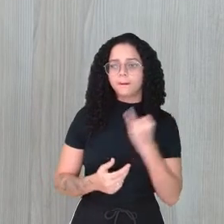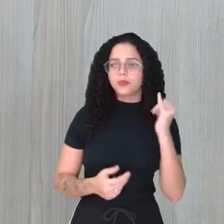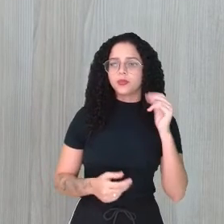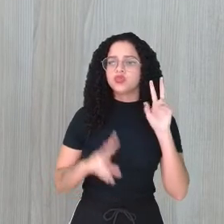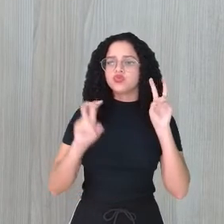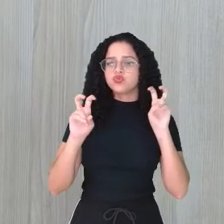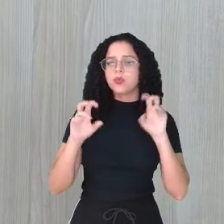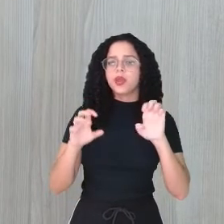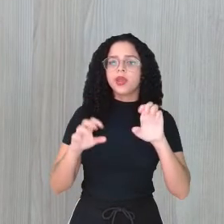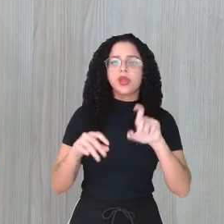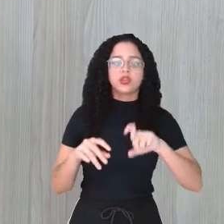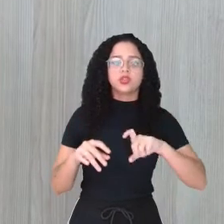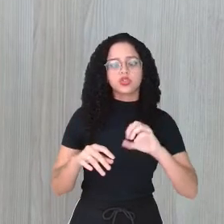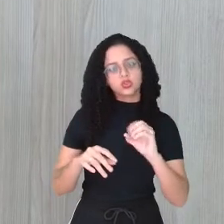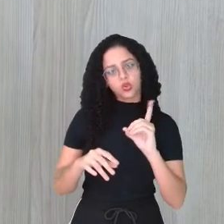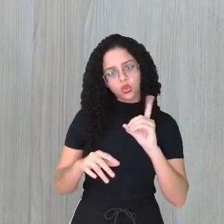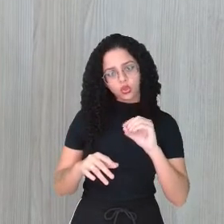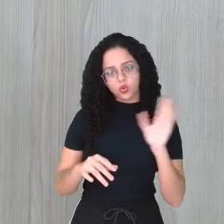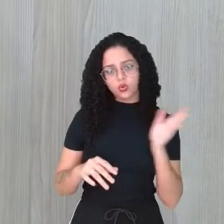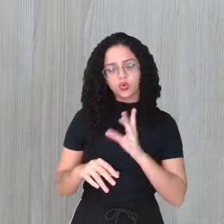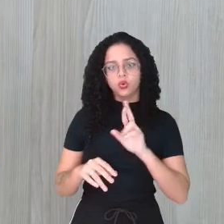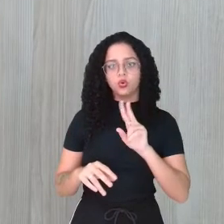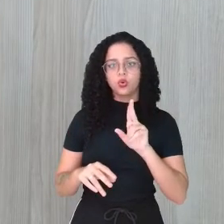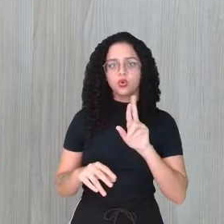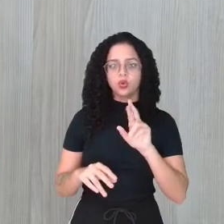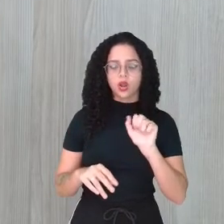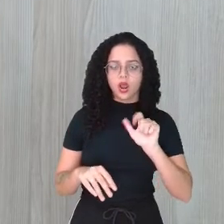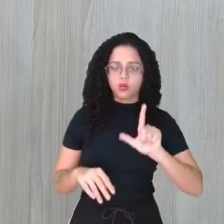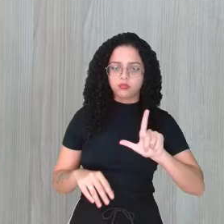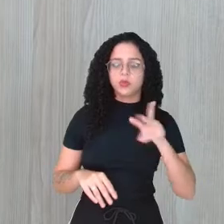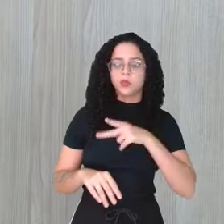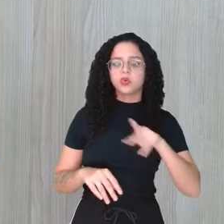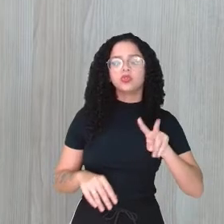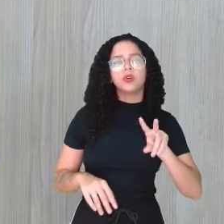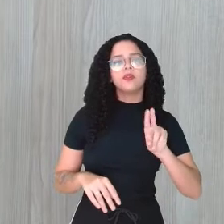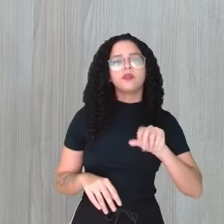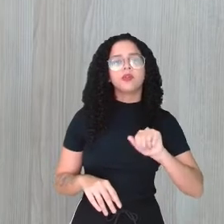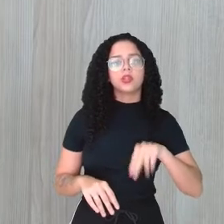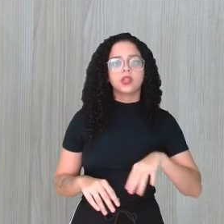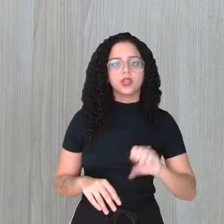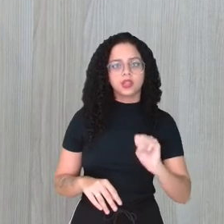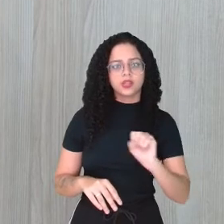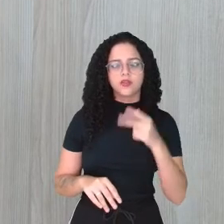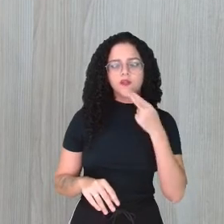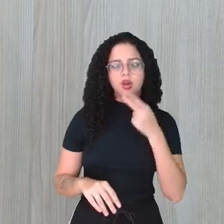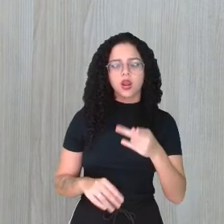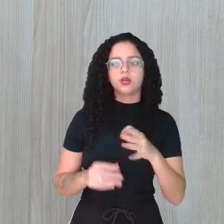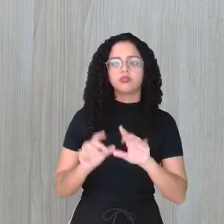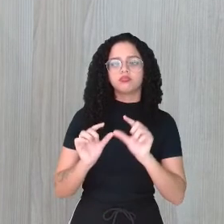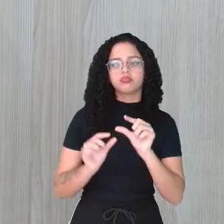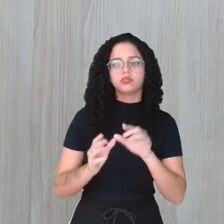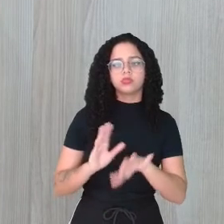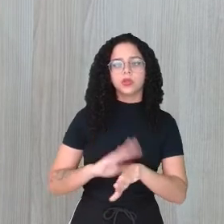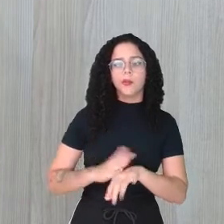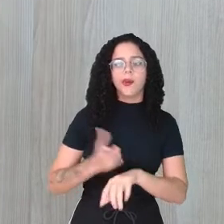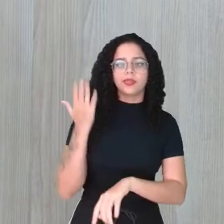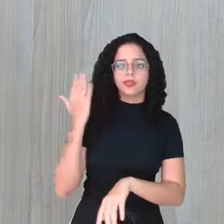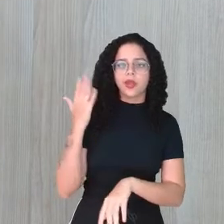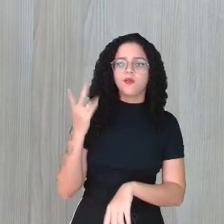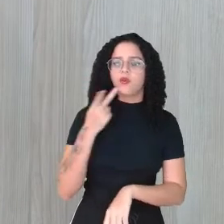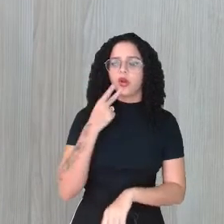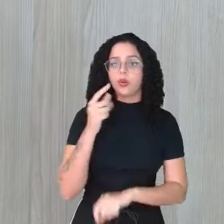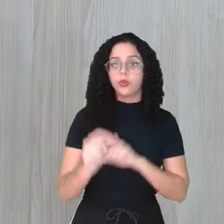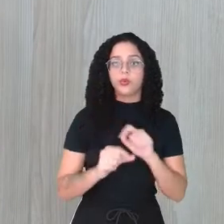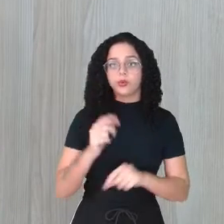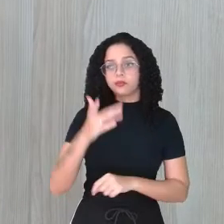êxodo rural, né? Isso. A professora Vanessa estava falando há um tempinho, né, antes aqui na aula, o quê? Que aí